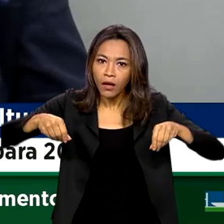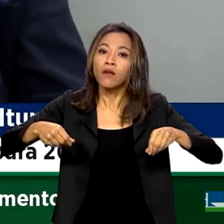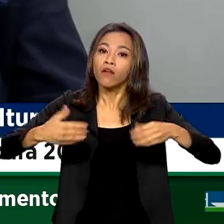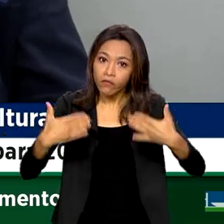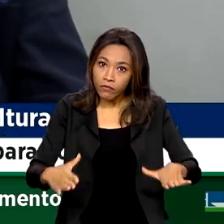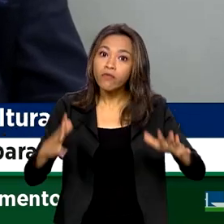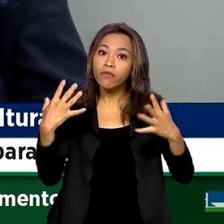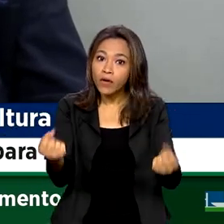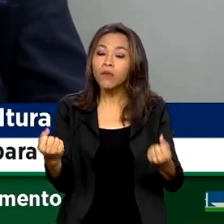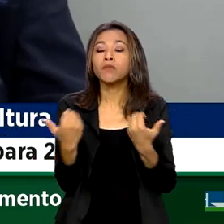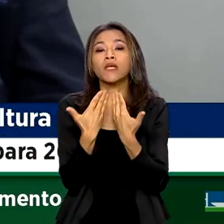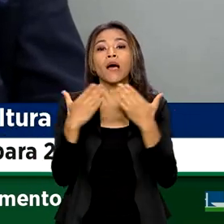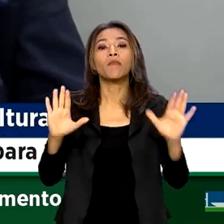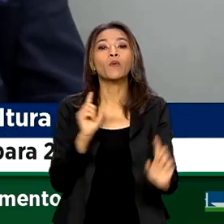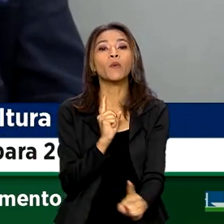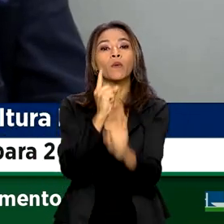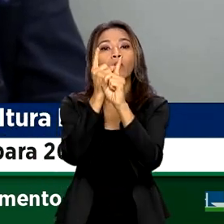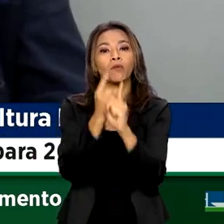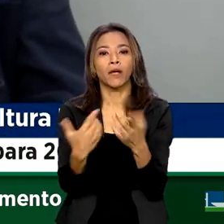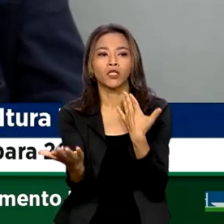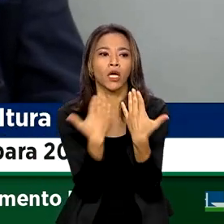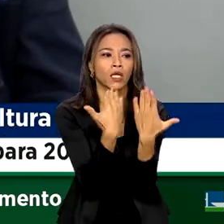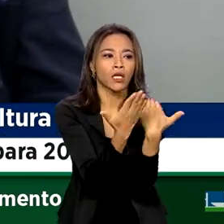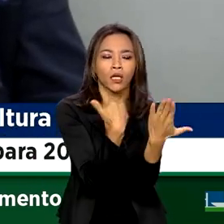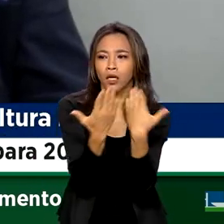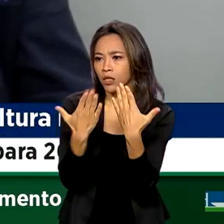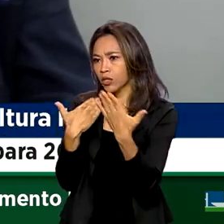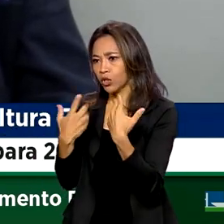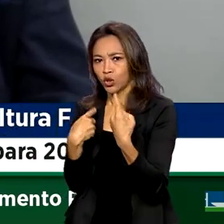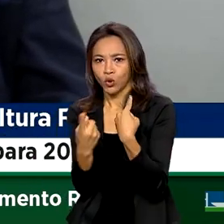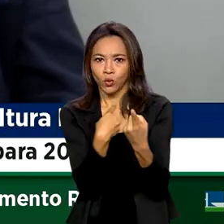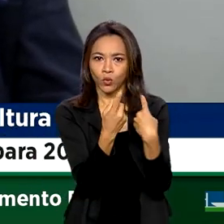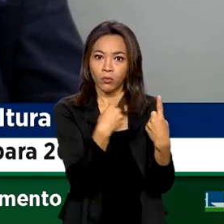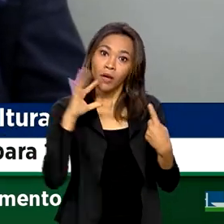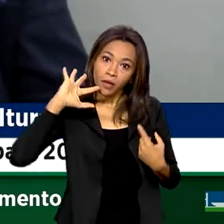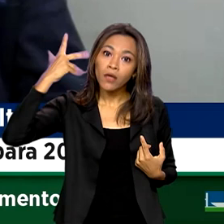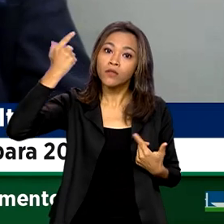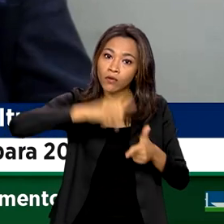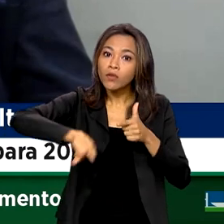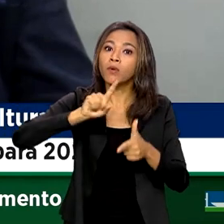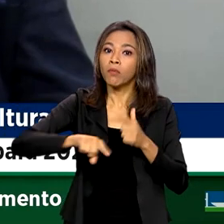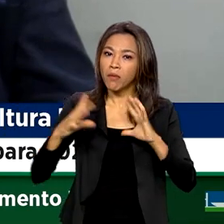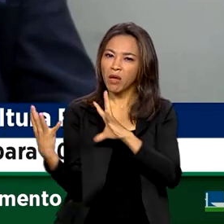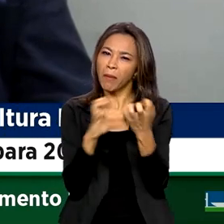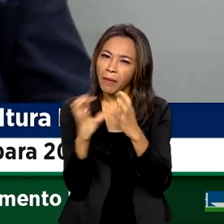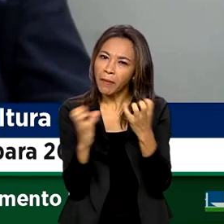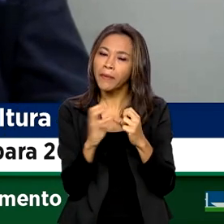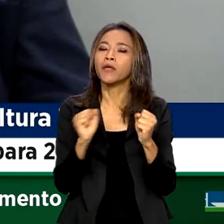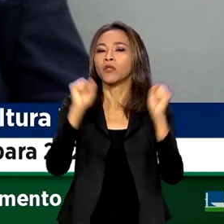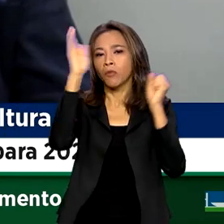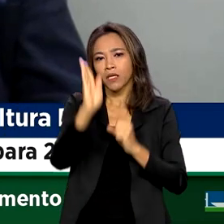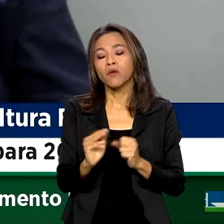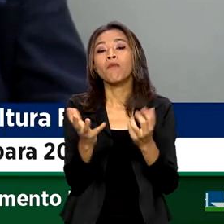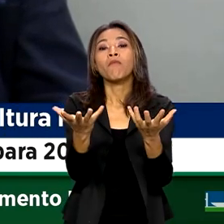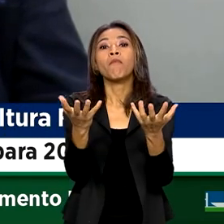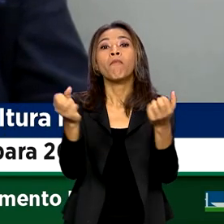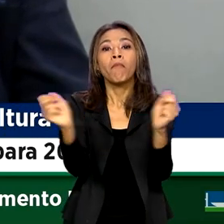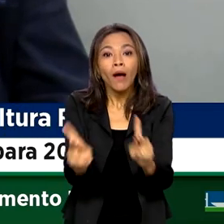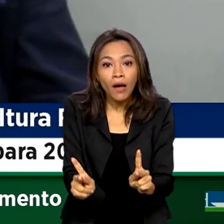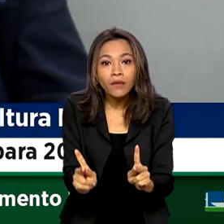E através da abertura da agenda, nós vamos resolver os conflitos no Brasil. Paz no campo é o que